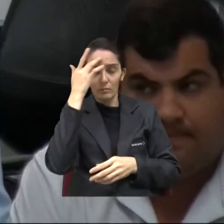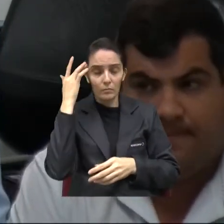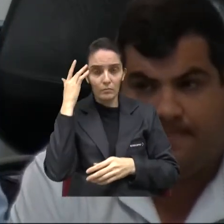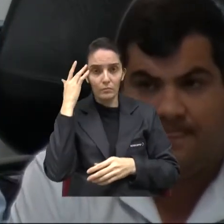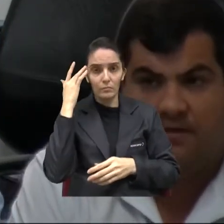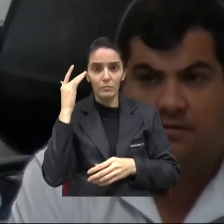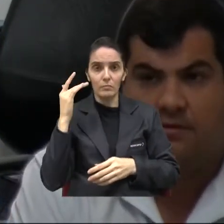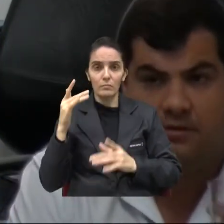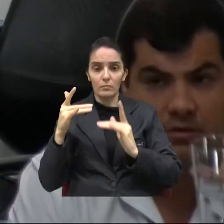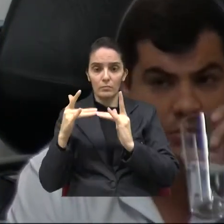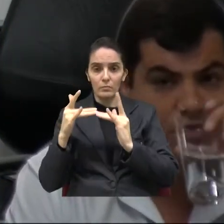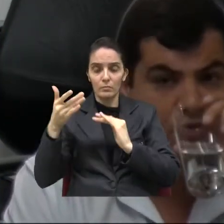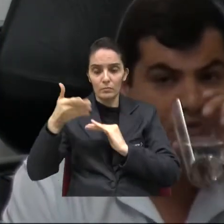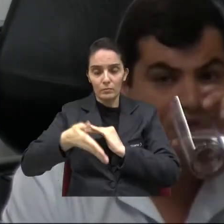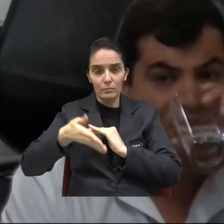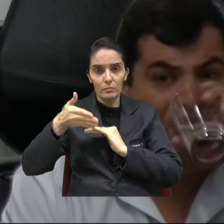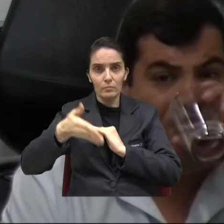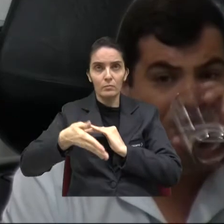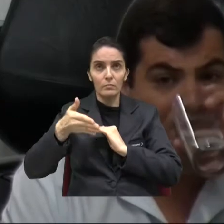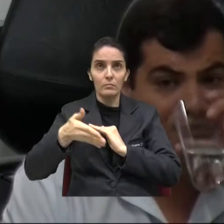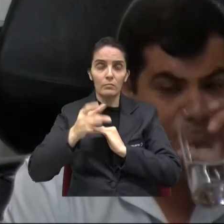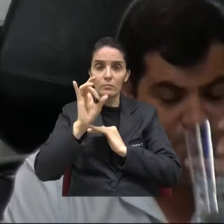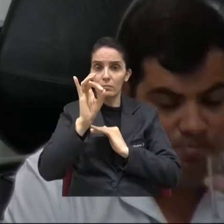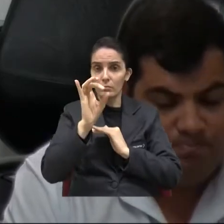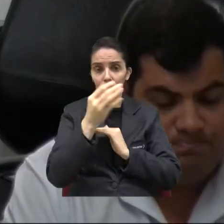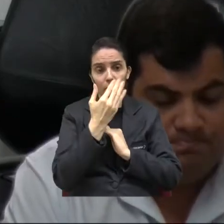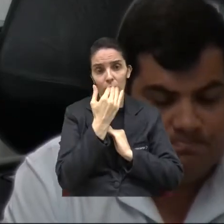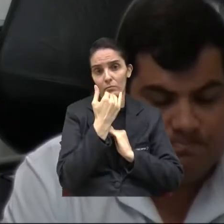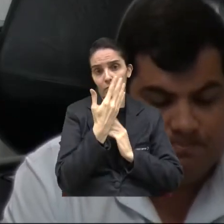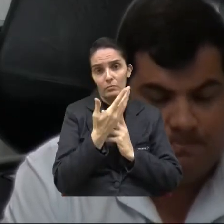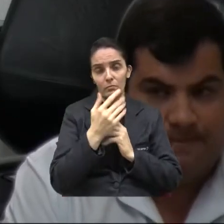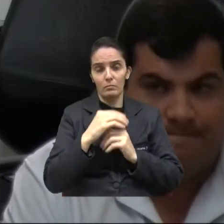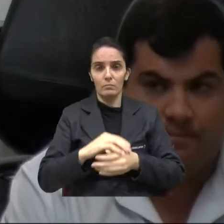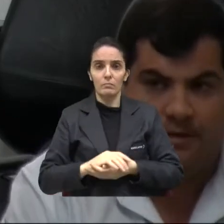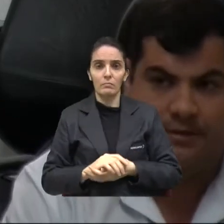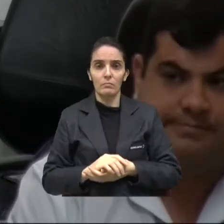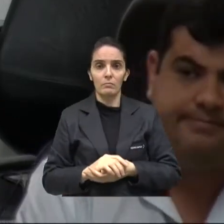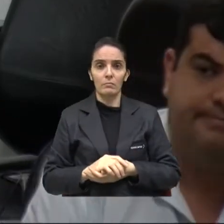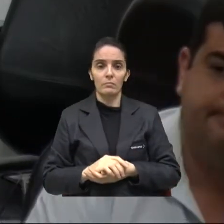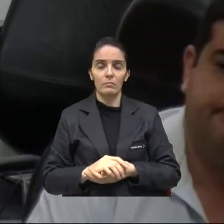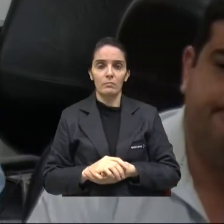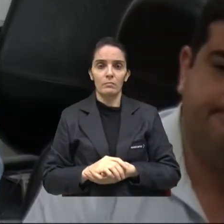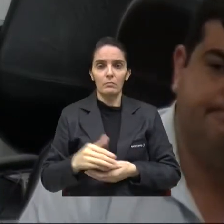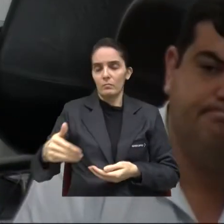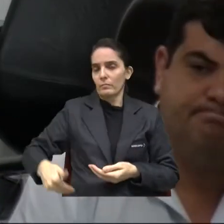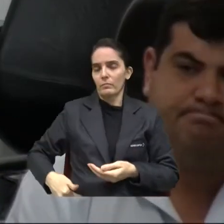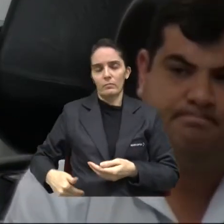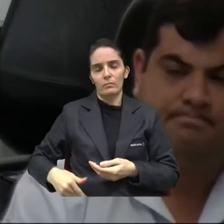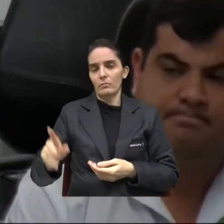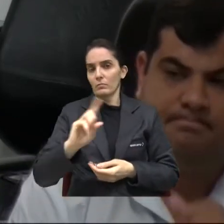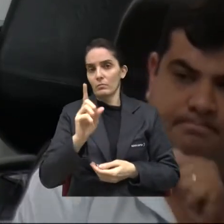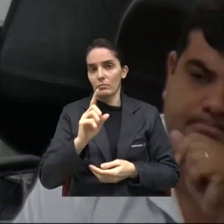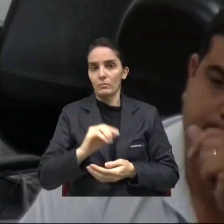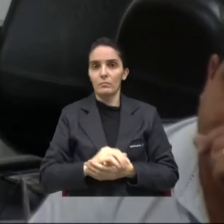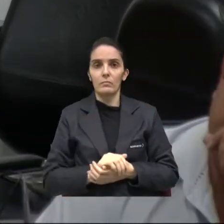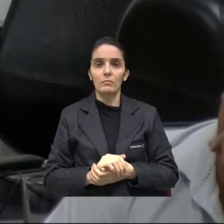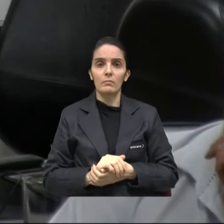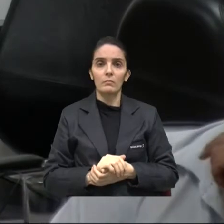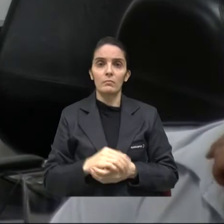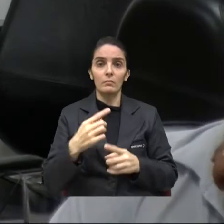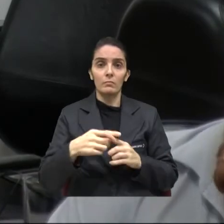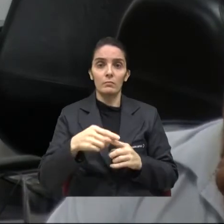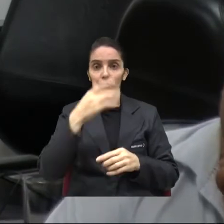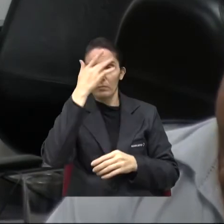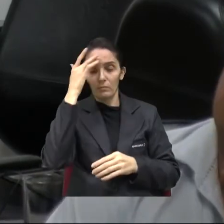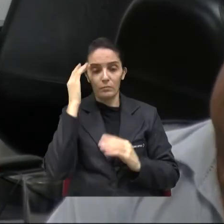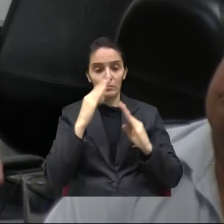lá para poder comer. E não é de repente porque está com fome, porque pessoa de rua hoje, você